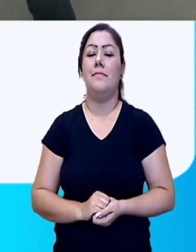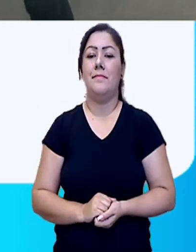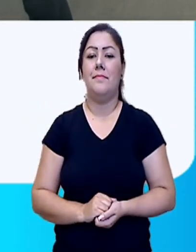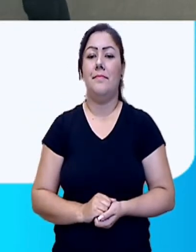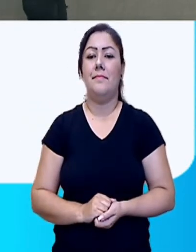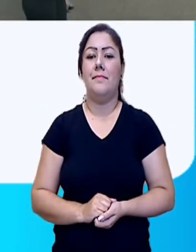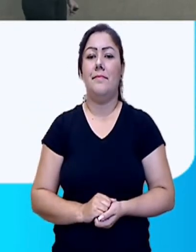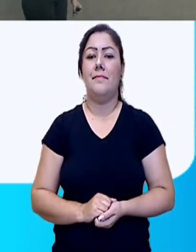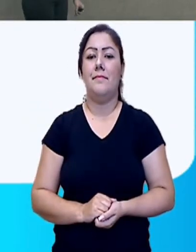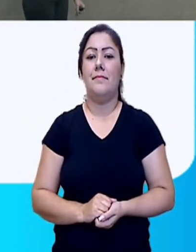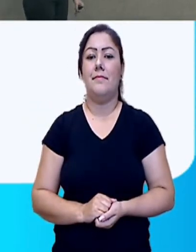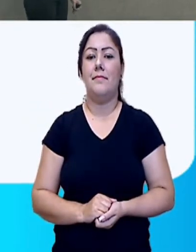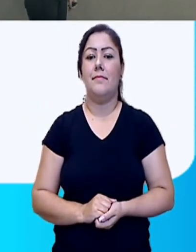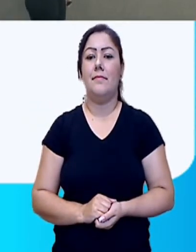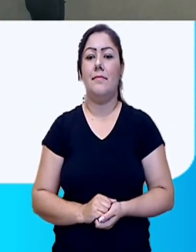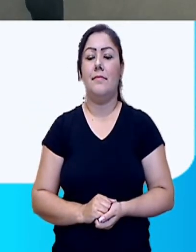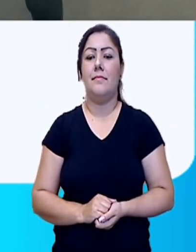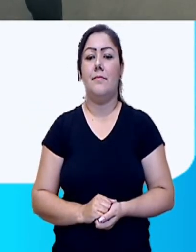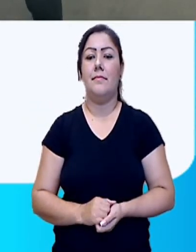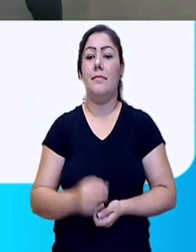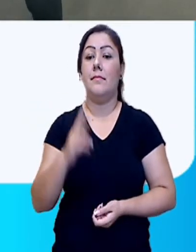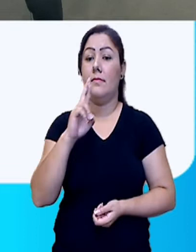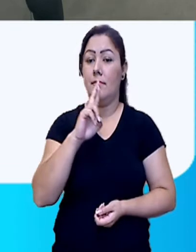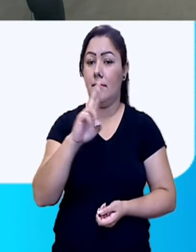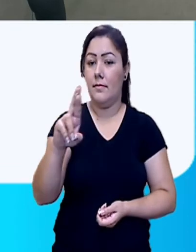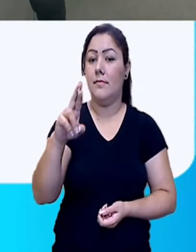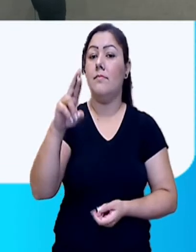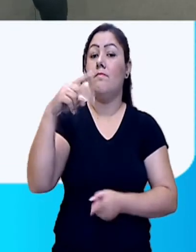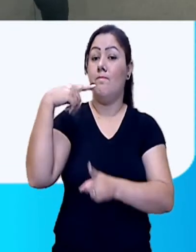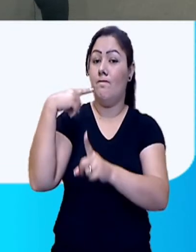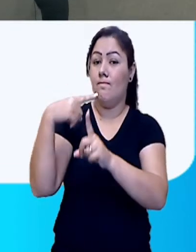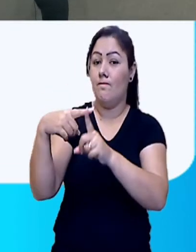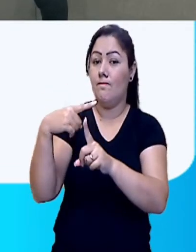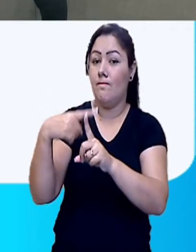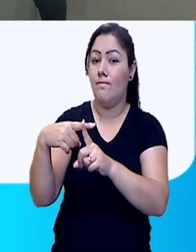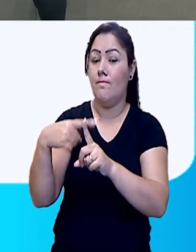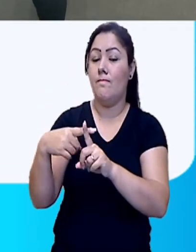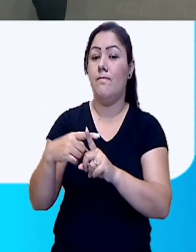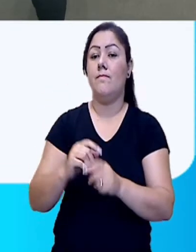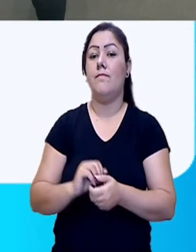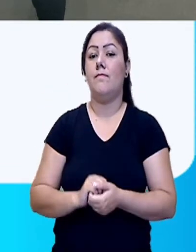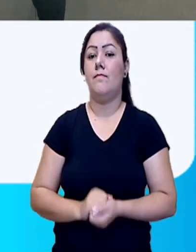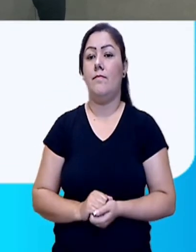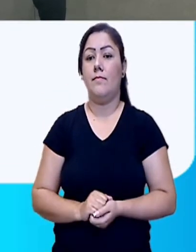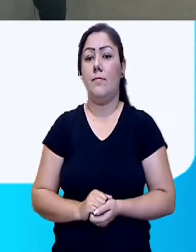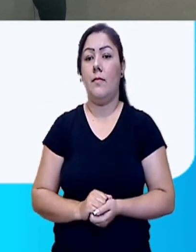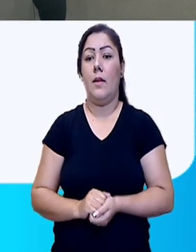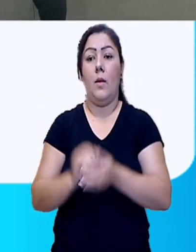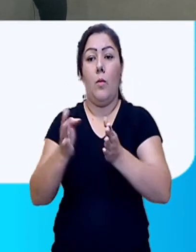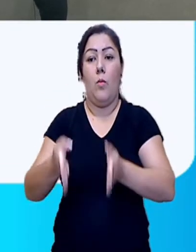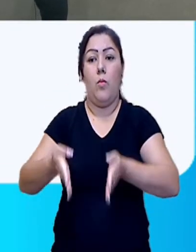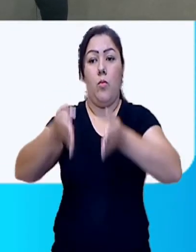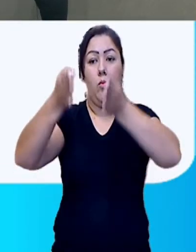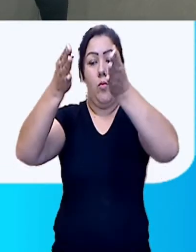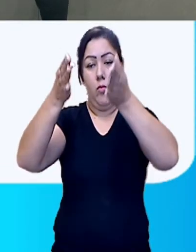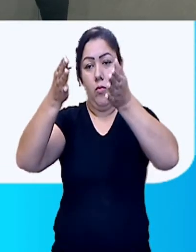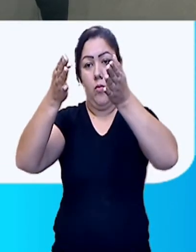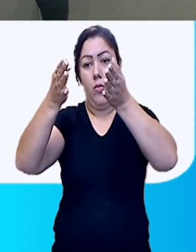bem, minha resposta é positiva. Então, eu tive... O condomínio ficou com débito